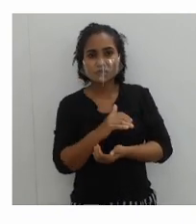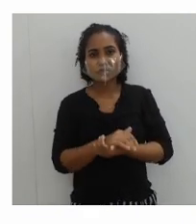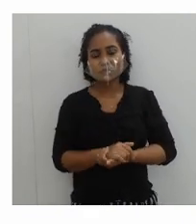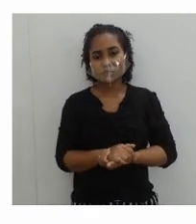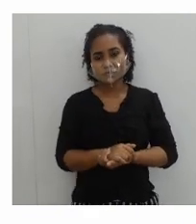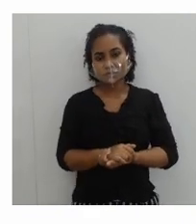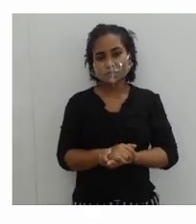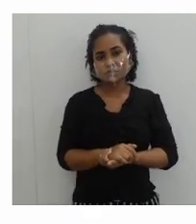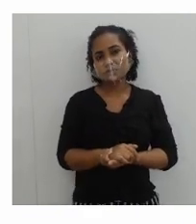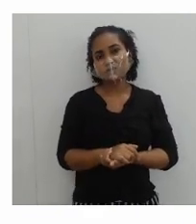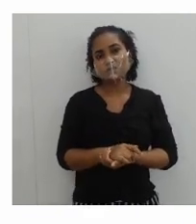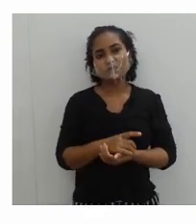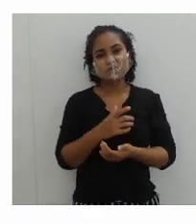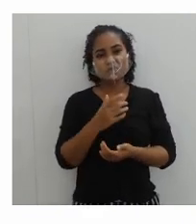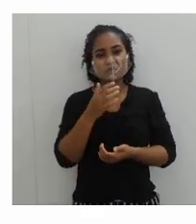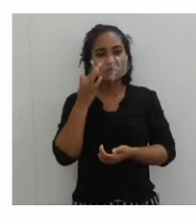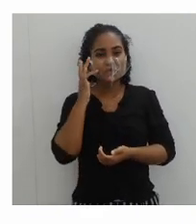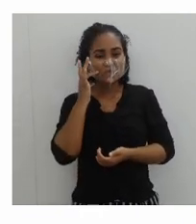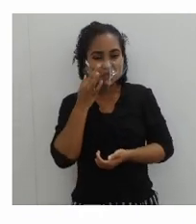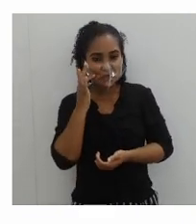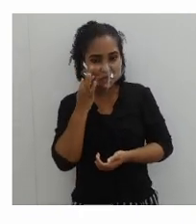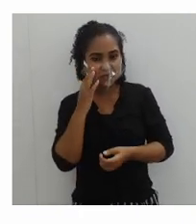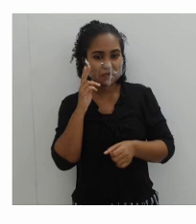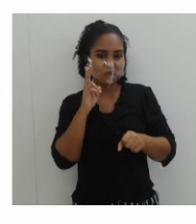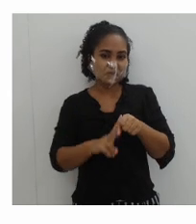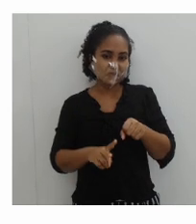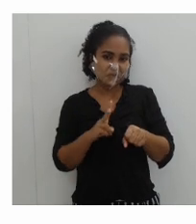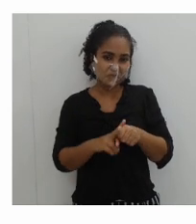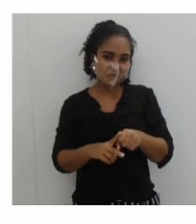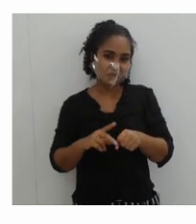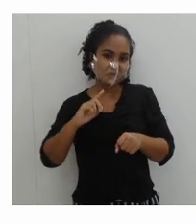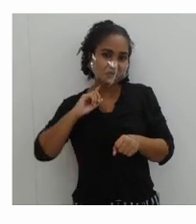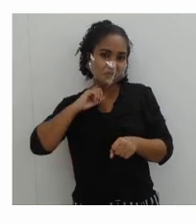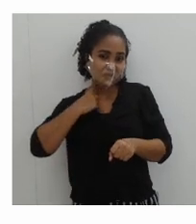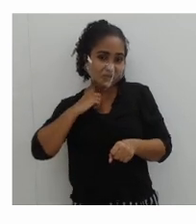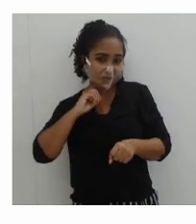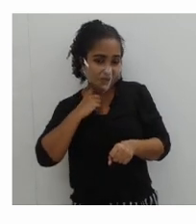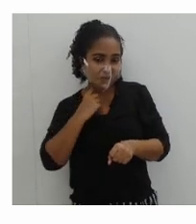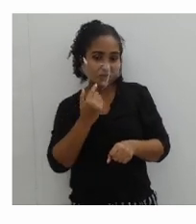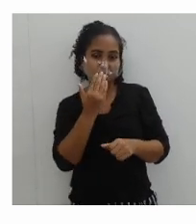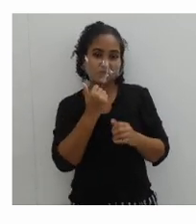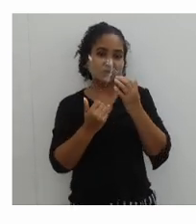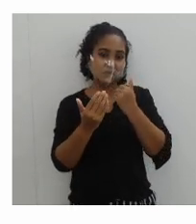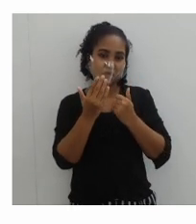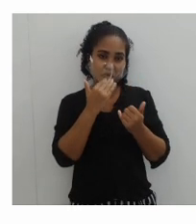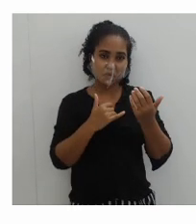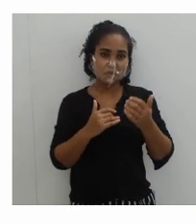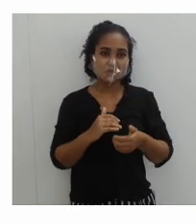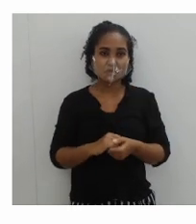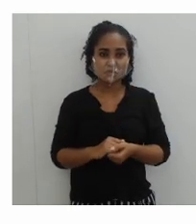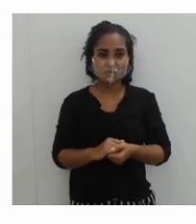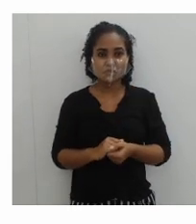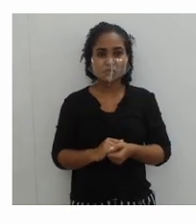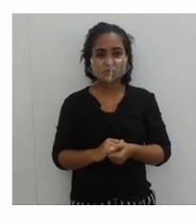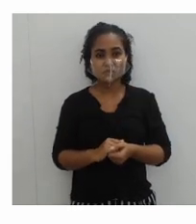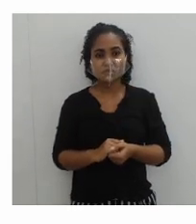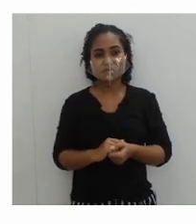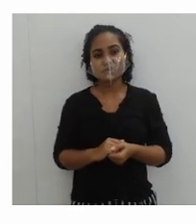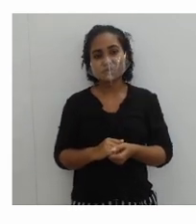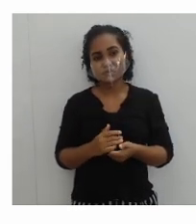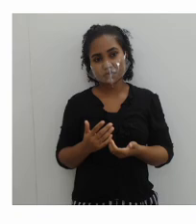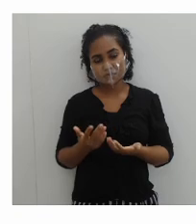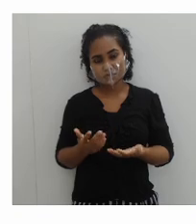inadequada, né, de frutas e verduras mal lavadas, e você ingere esses cistos, que causa o que,